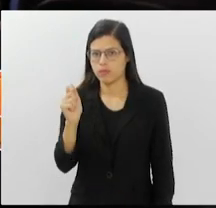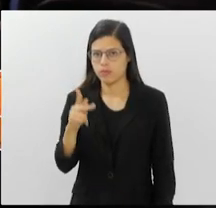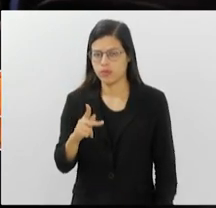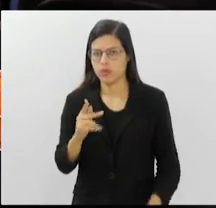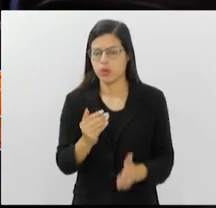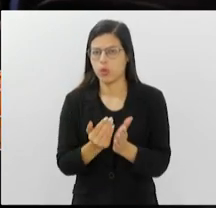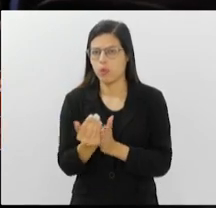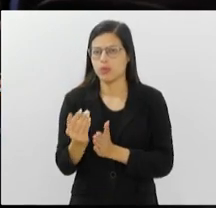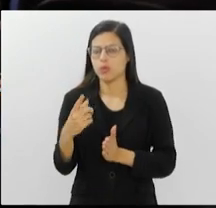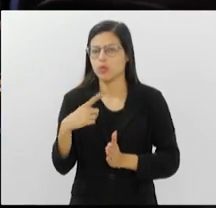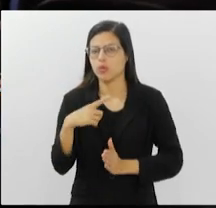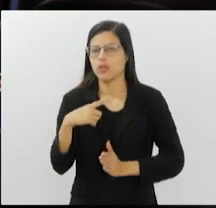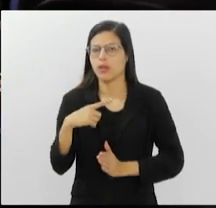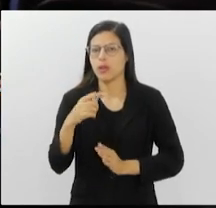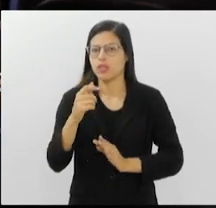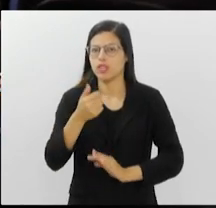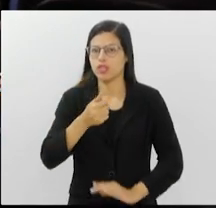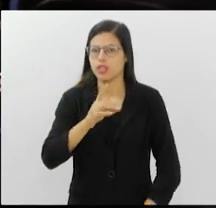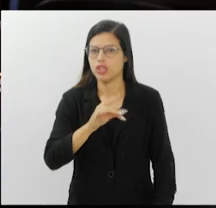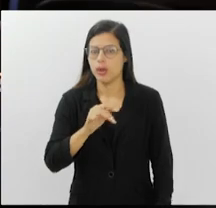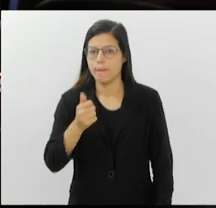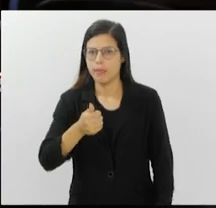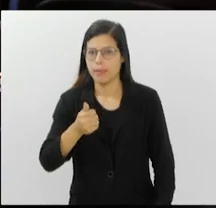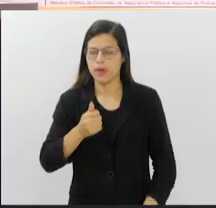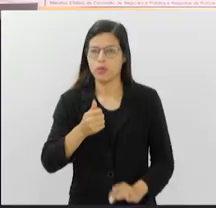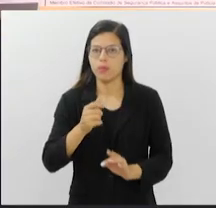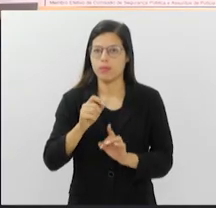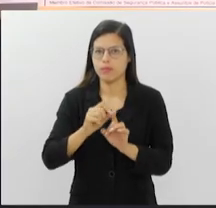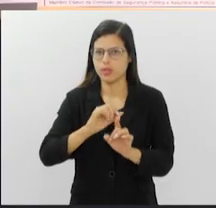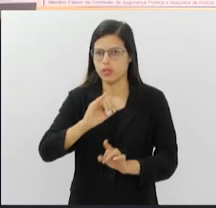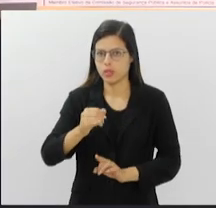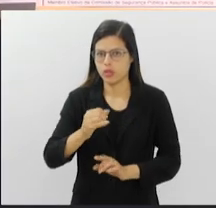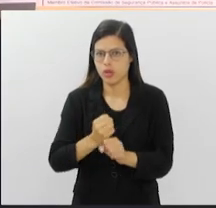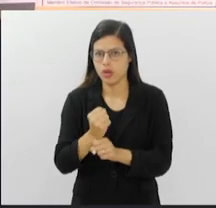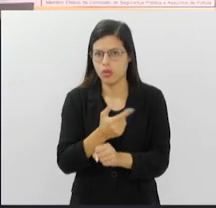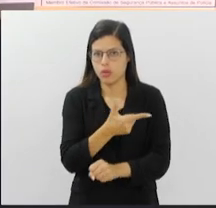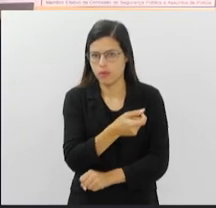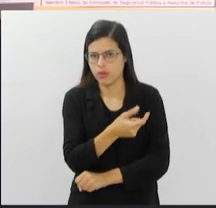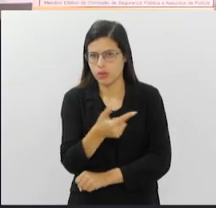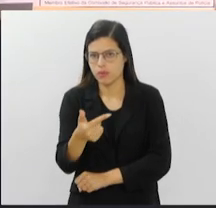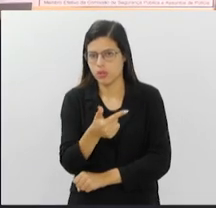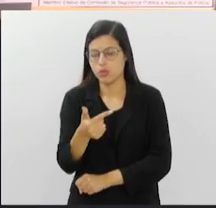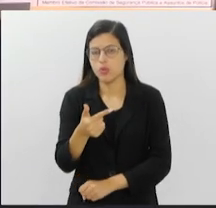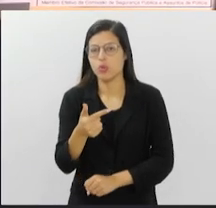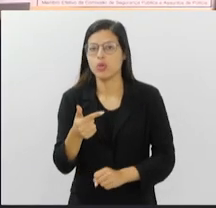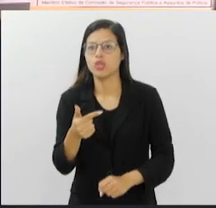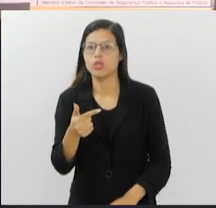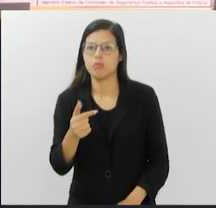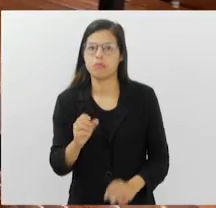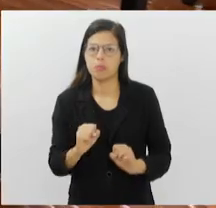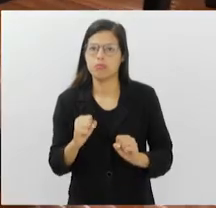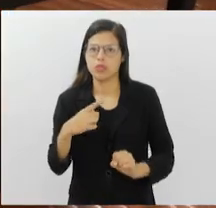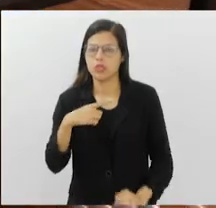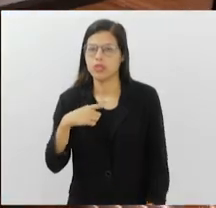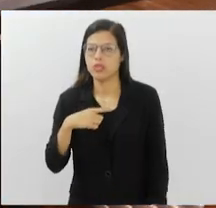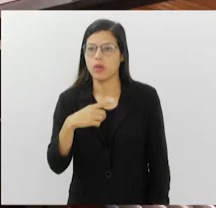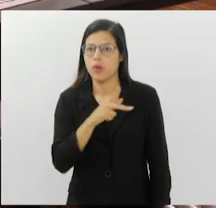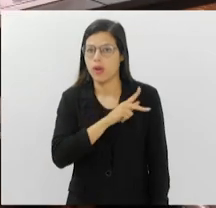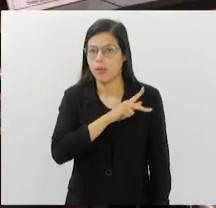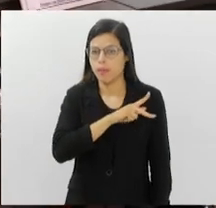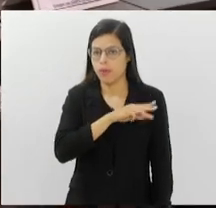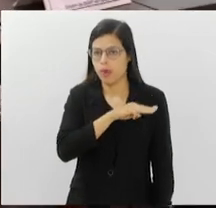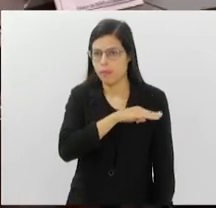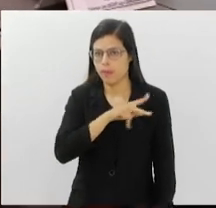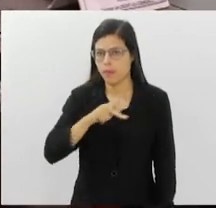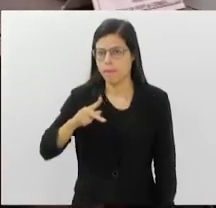1º de janeiro de 2022 têm o direito a essa gratificação. Enquanto o Ministério Público defende que a gratificação deve ser estendida a